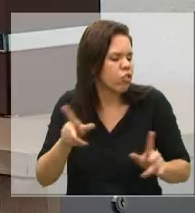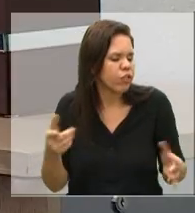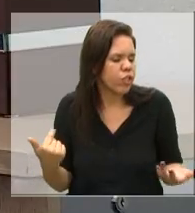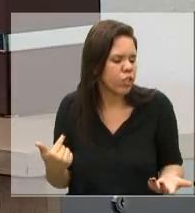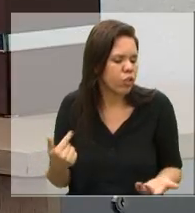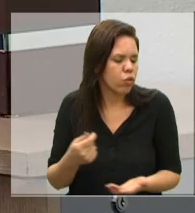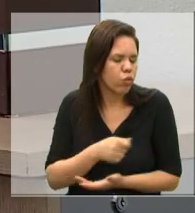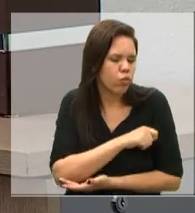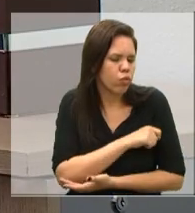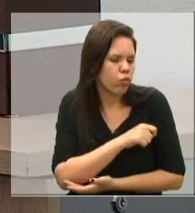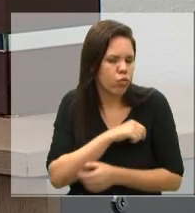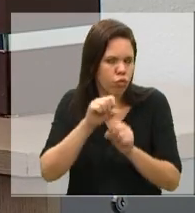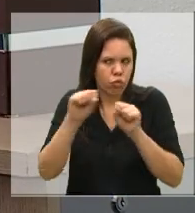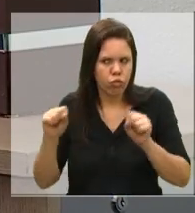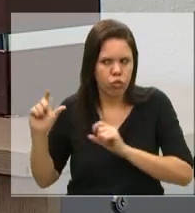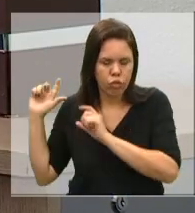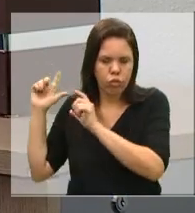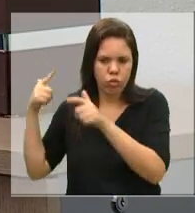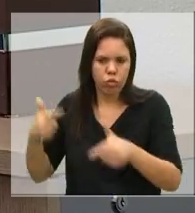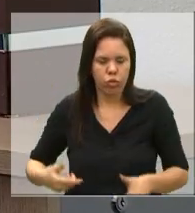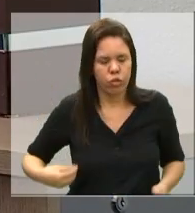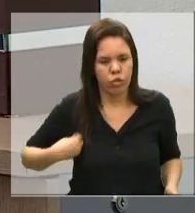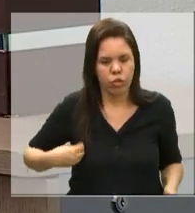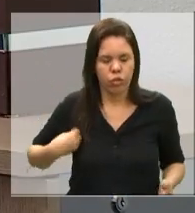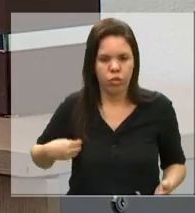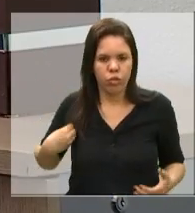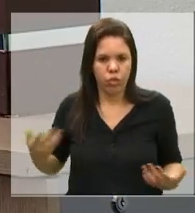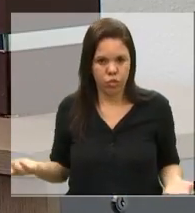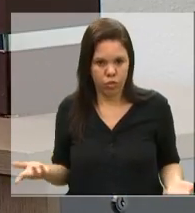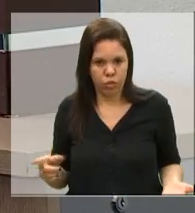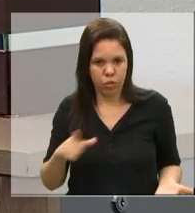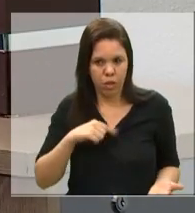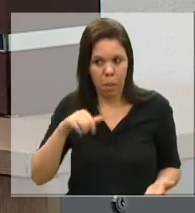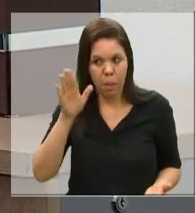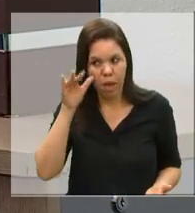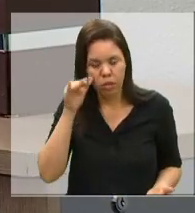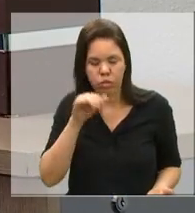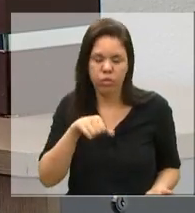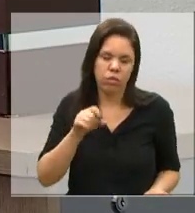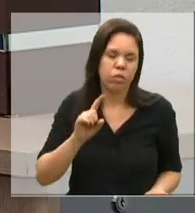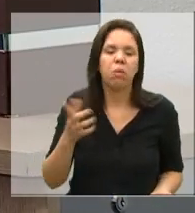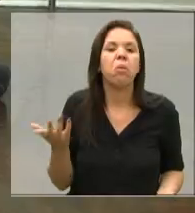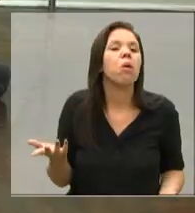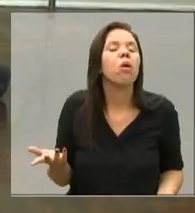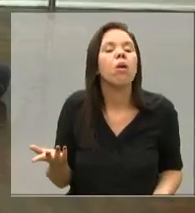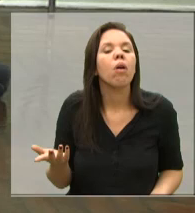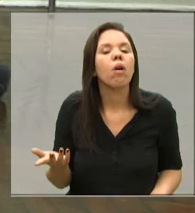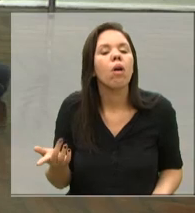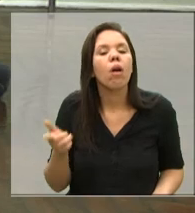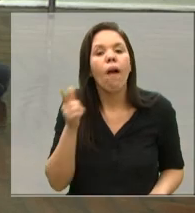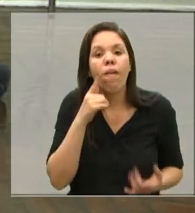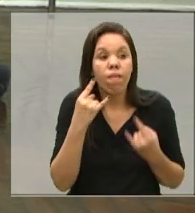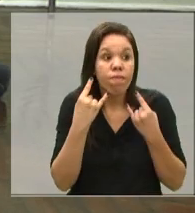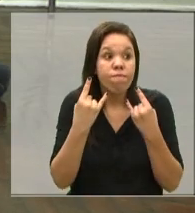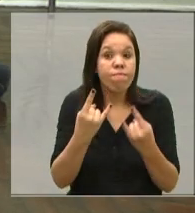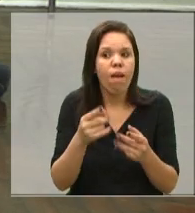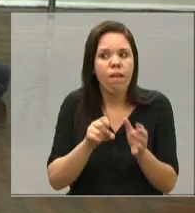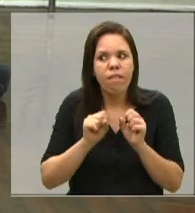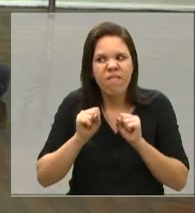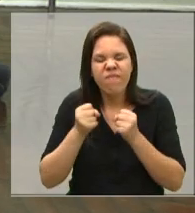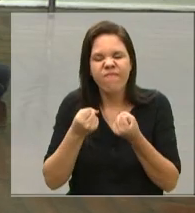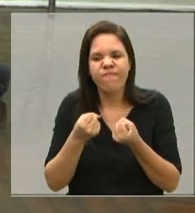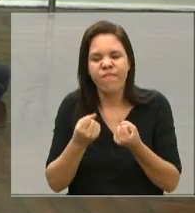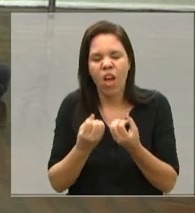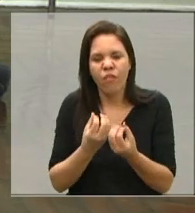aluno do sistema tradicional de ensino? Ele tem mais curiosidade, vamos dizer assim, ou mais gana de ir atrás dessas